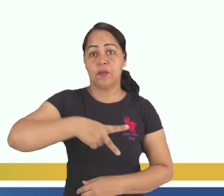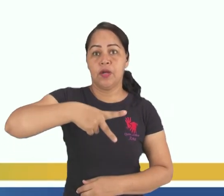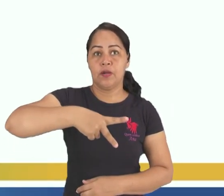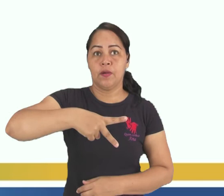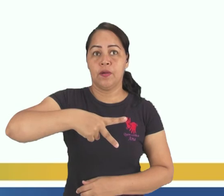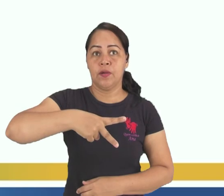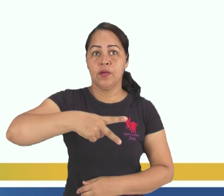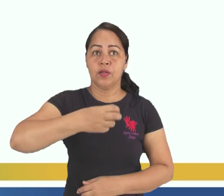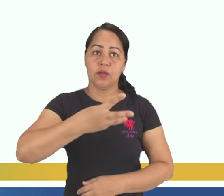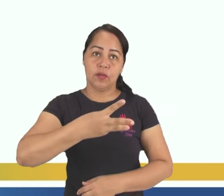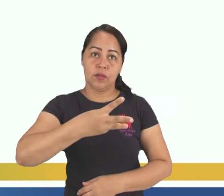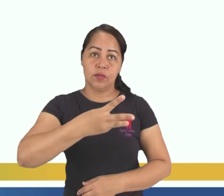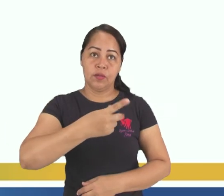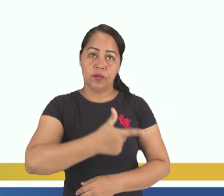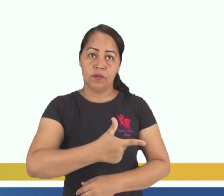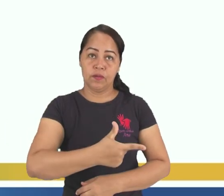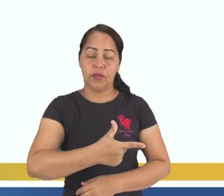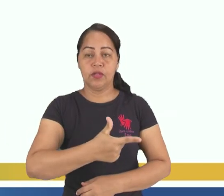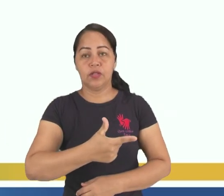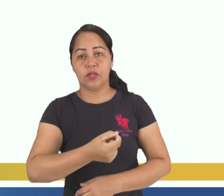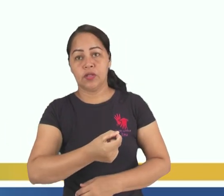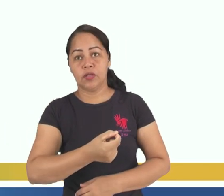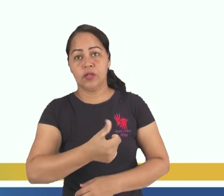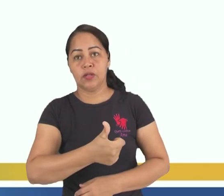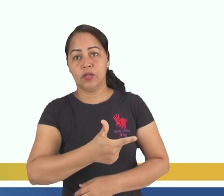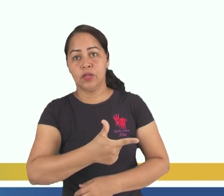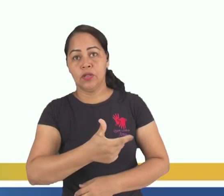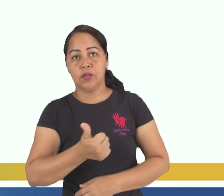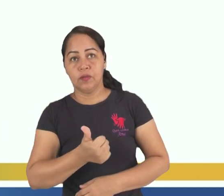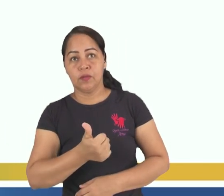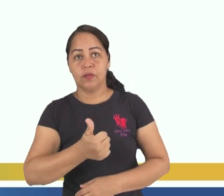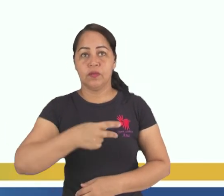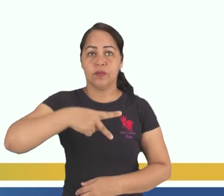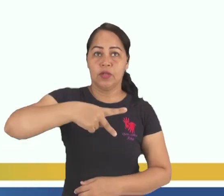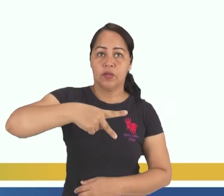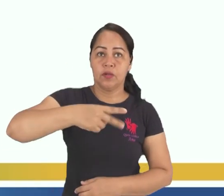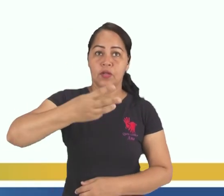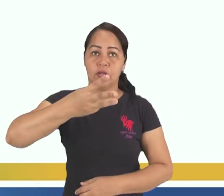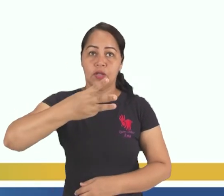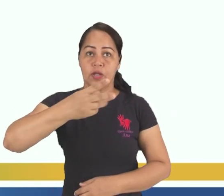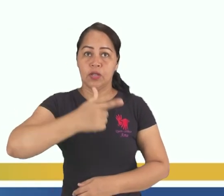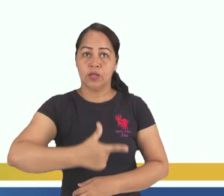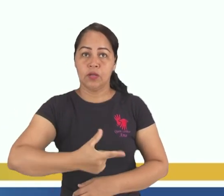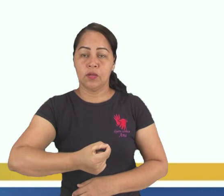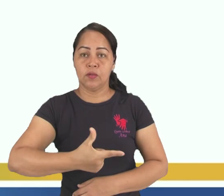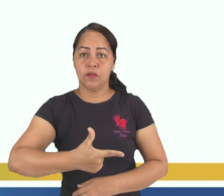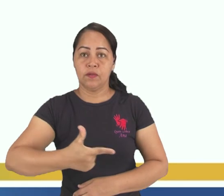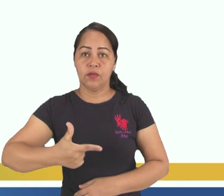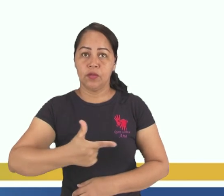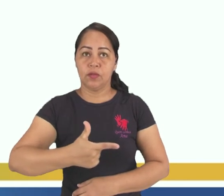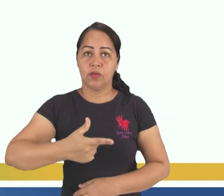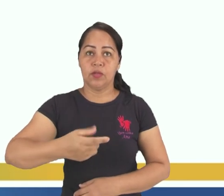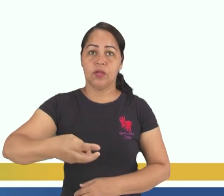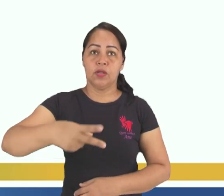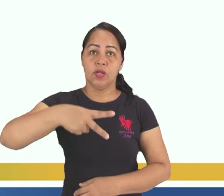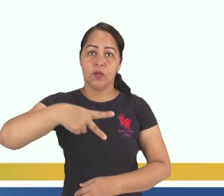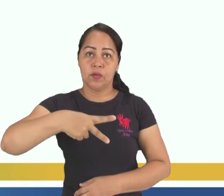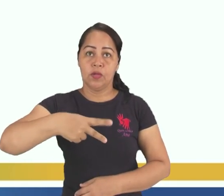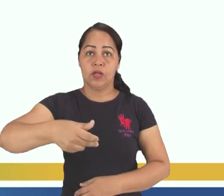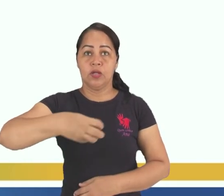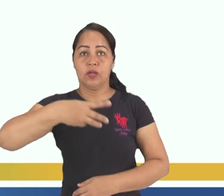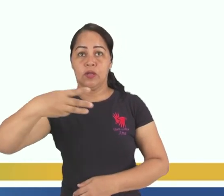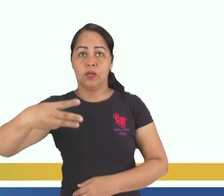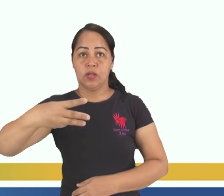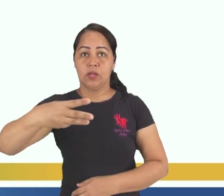maior que 3 sobre 2021. Por quê, professor? Porque elas possuem o mesmo numerador, mas o denominador da